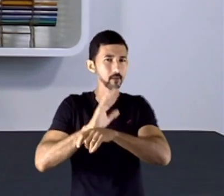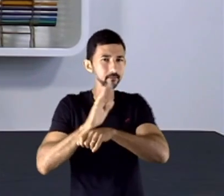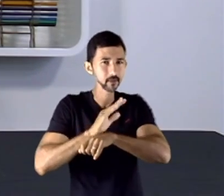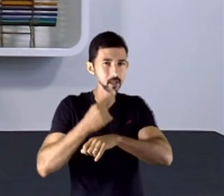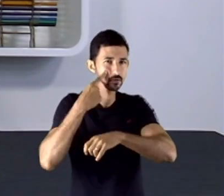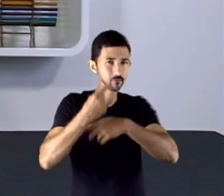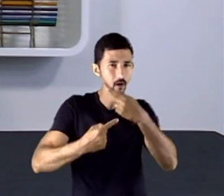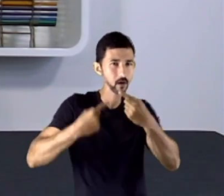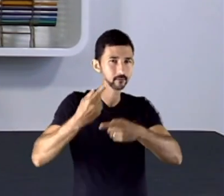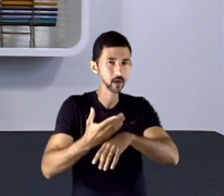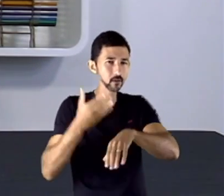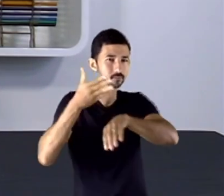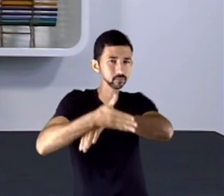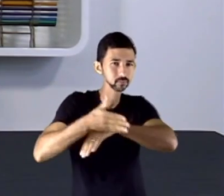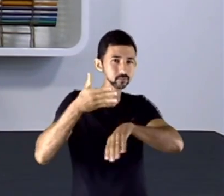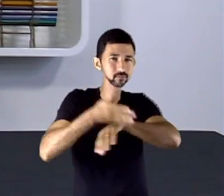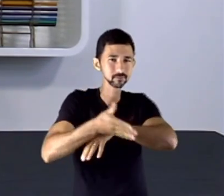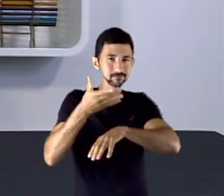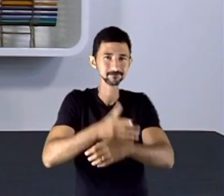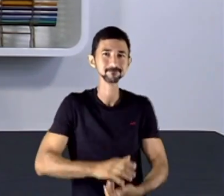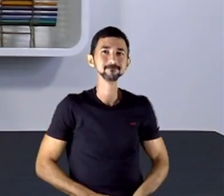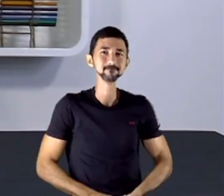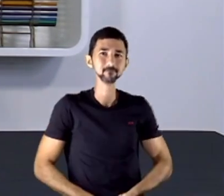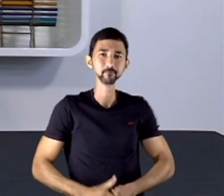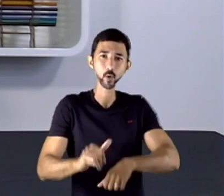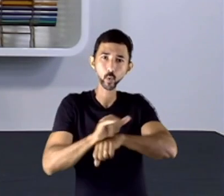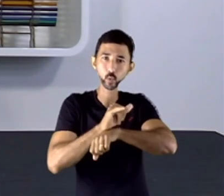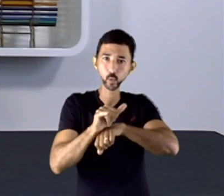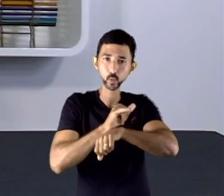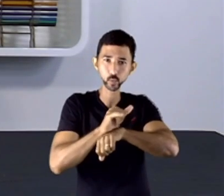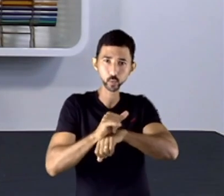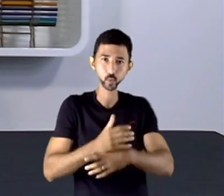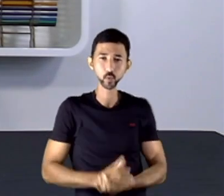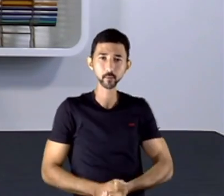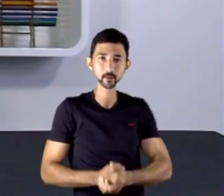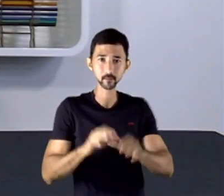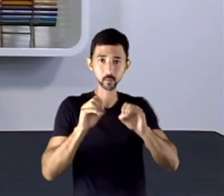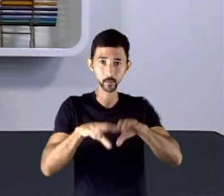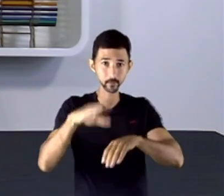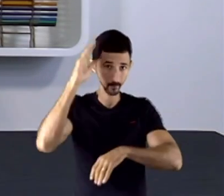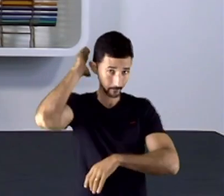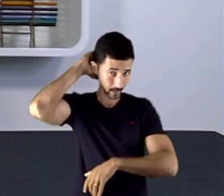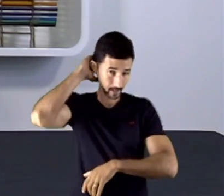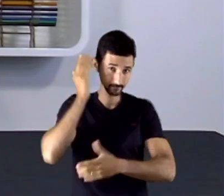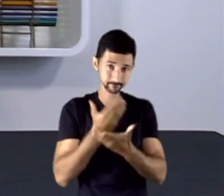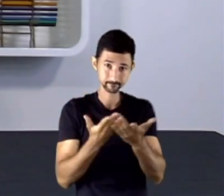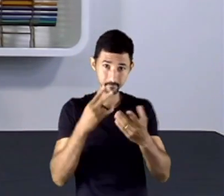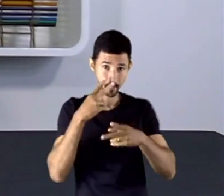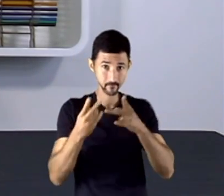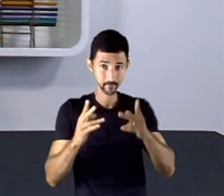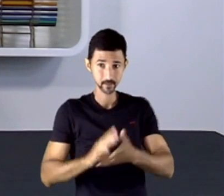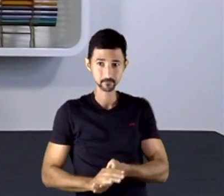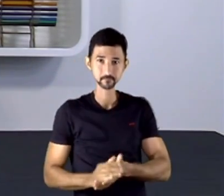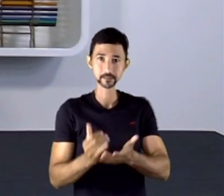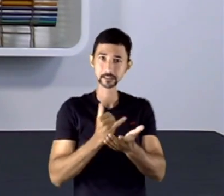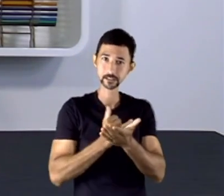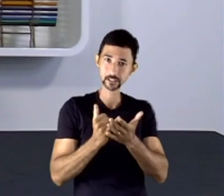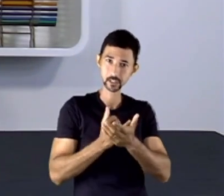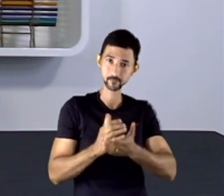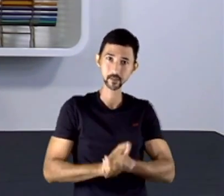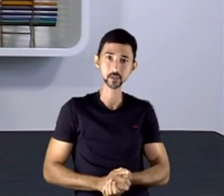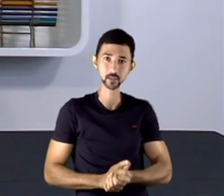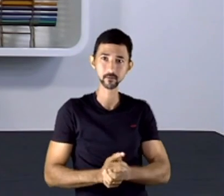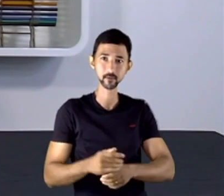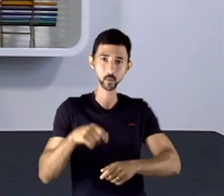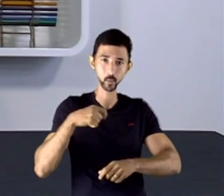né, vai só ir lá clicar no YouTube, entrar no canal do Educa Belém. Não esquece de se inscrever no canal,